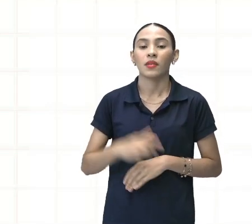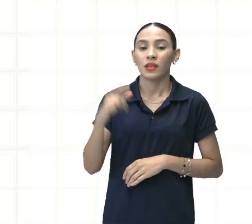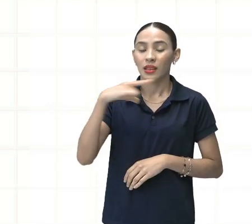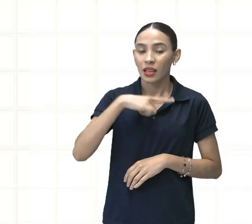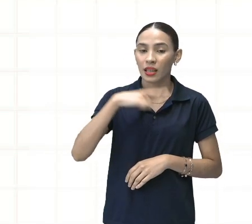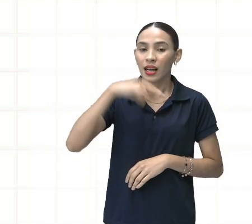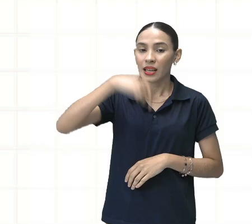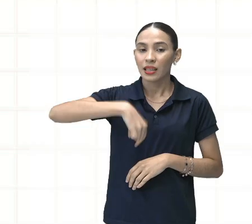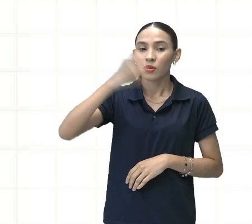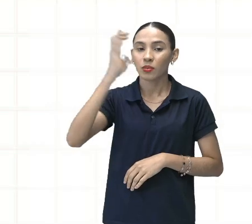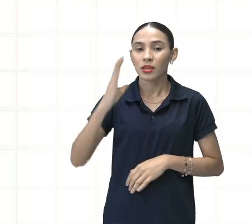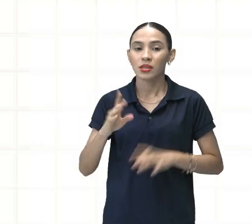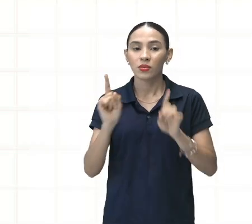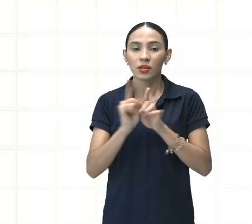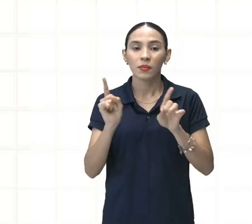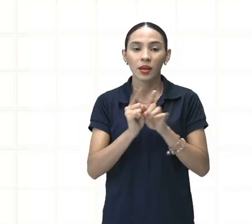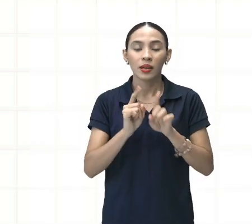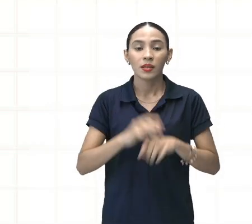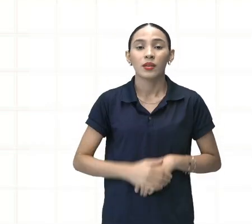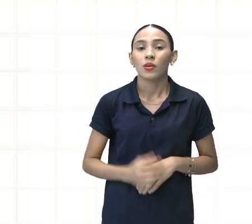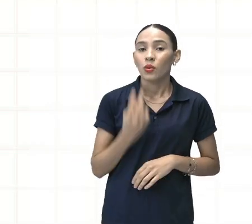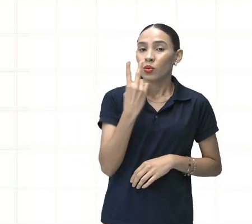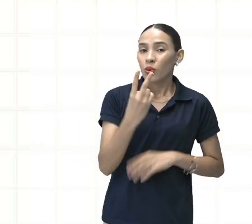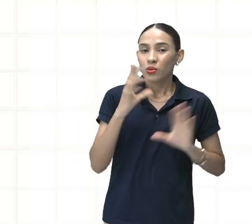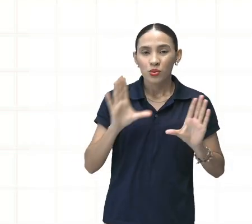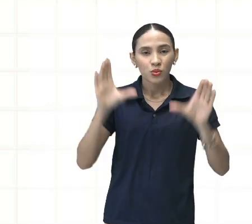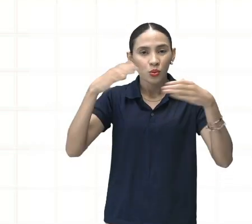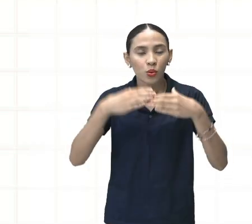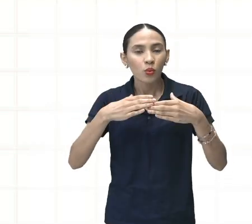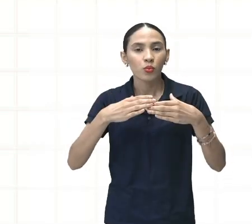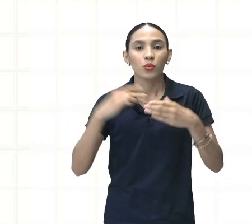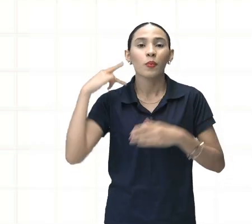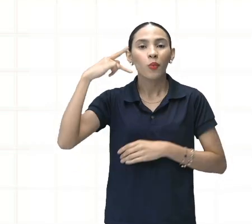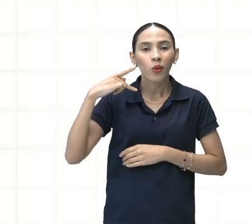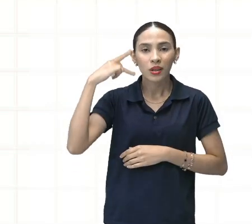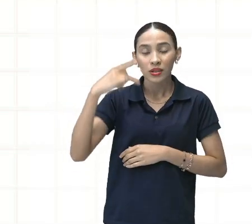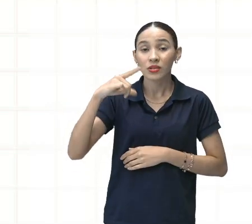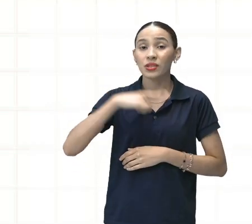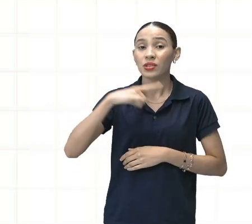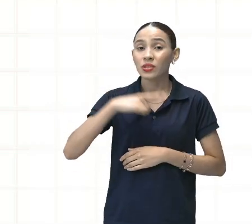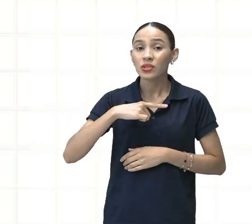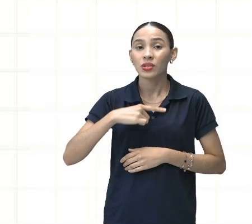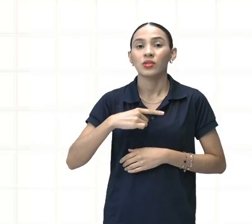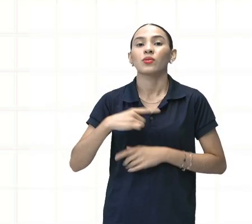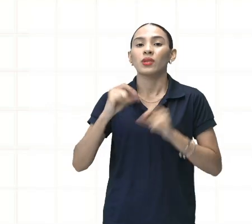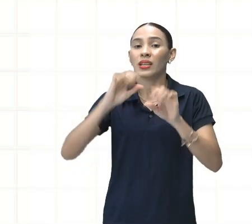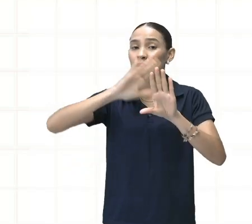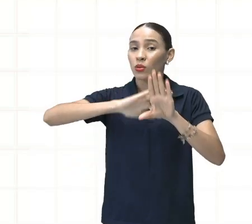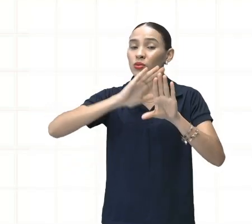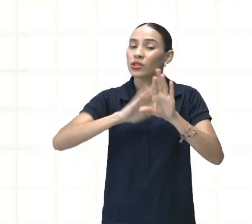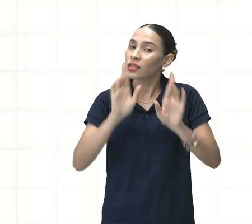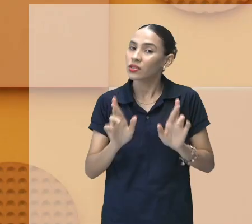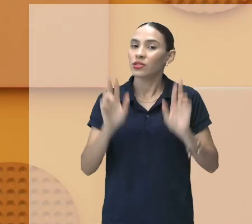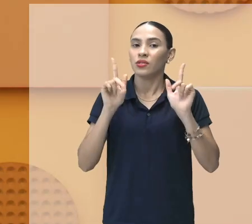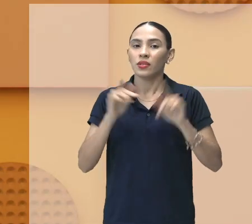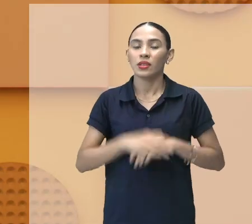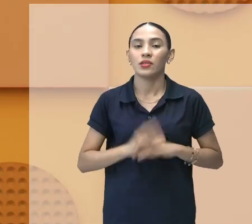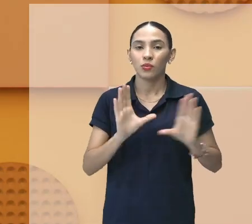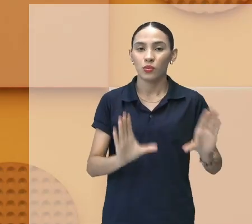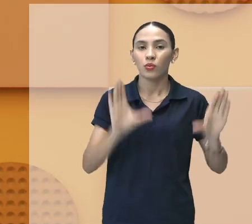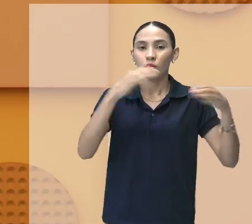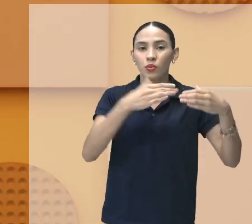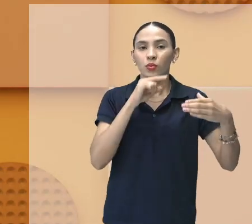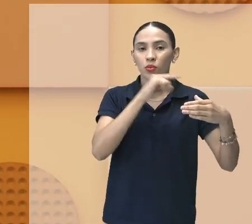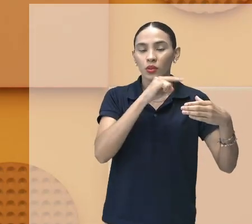aqui no Brasil também a ascensão de 2 grupos políticos que tinham ideologias antagônicas. De um lado,